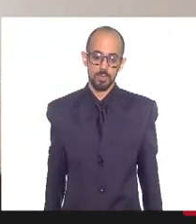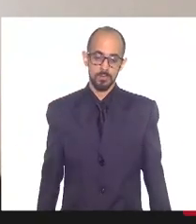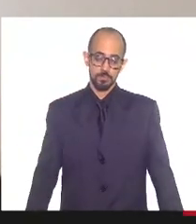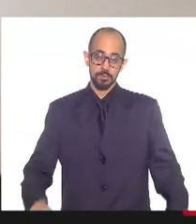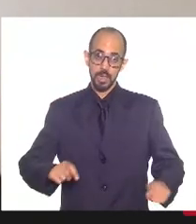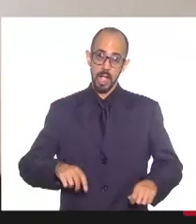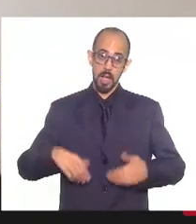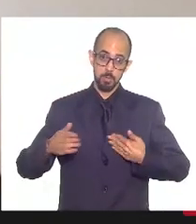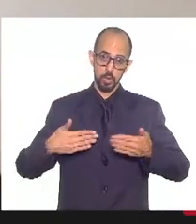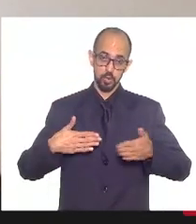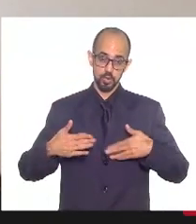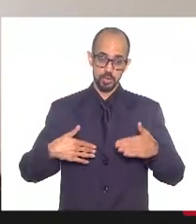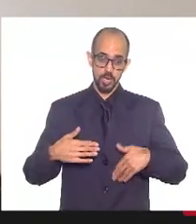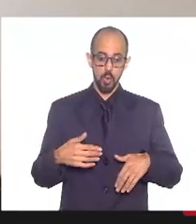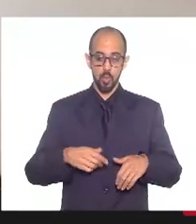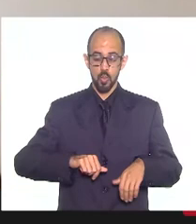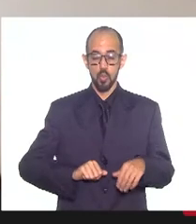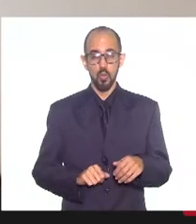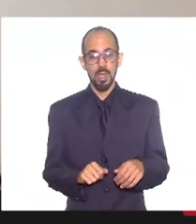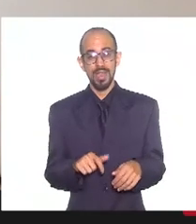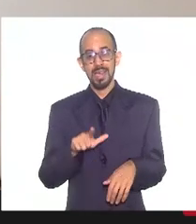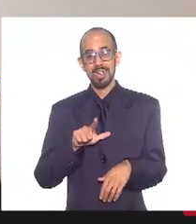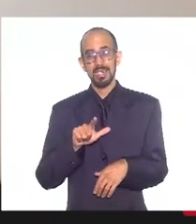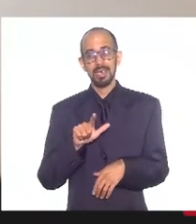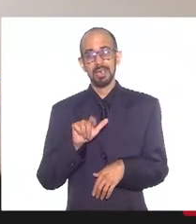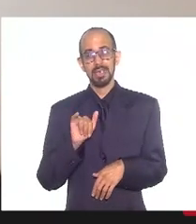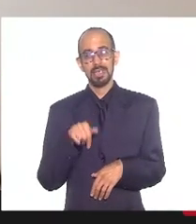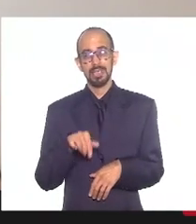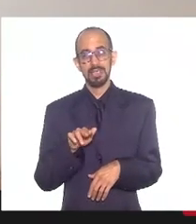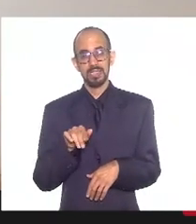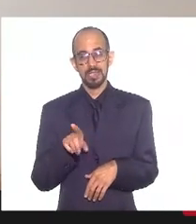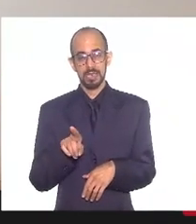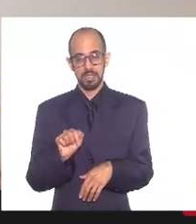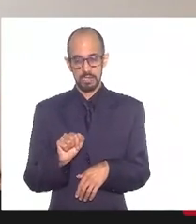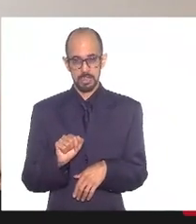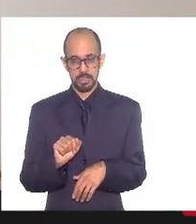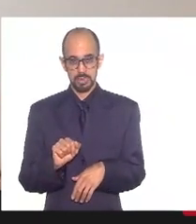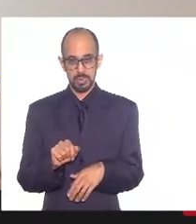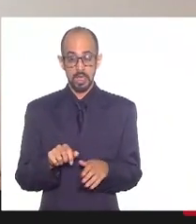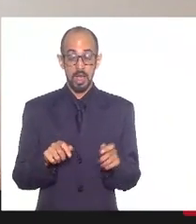dobrando a produção líquida, ou seja, mesmo com reinjeção,